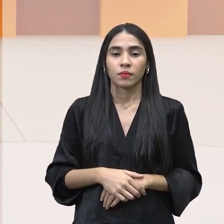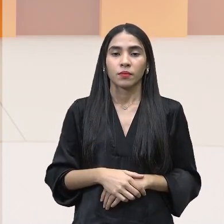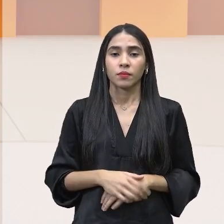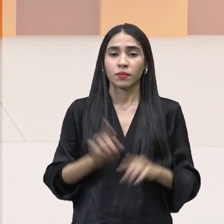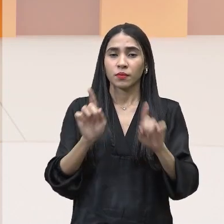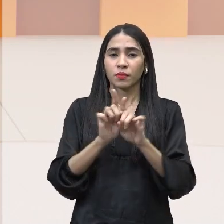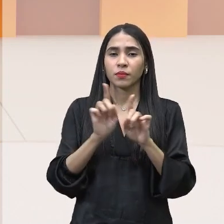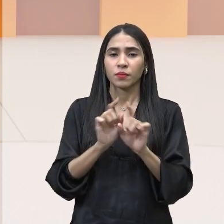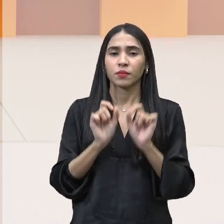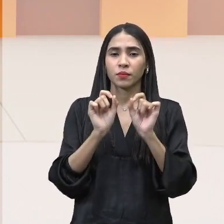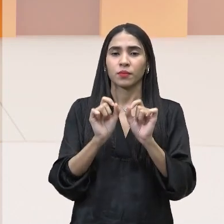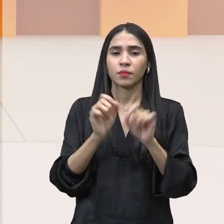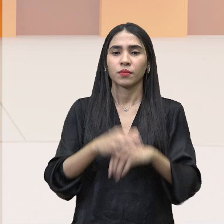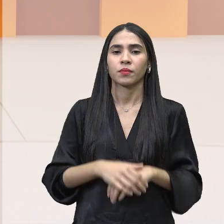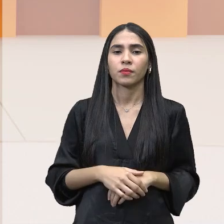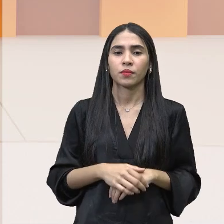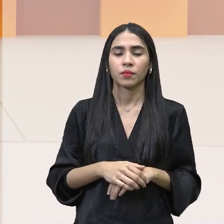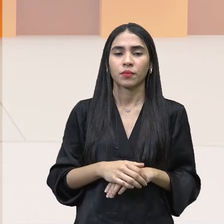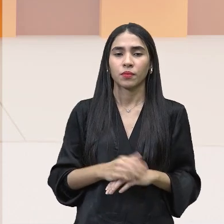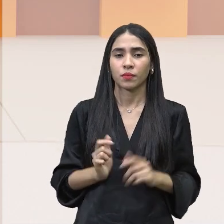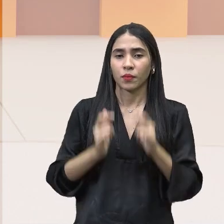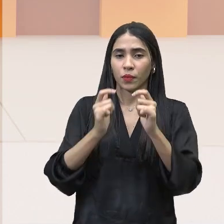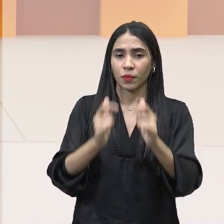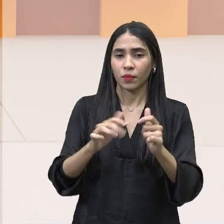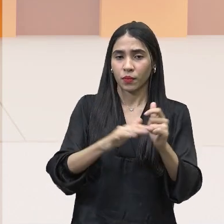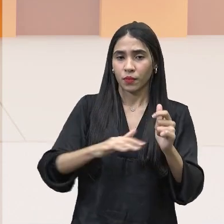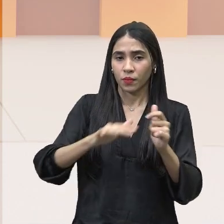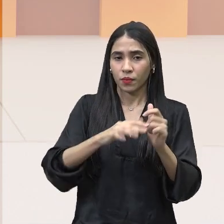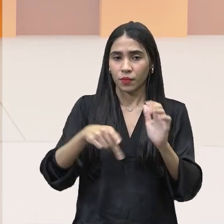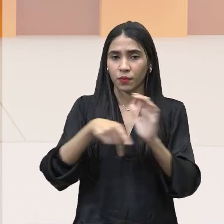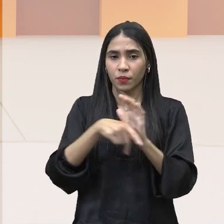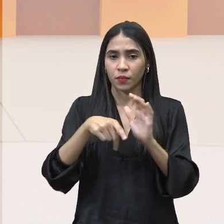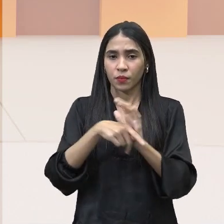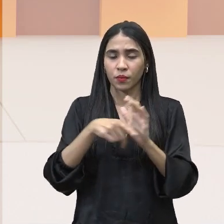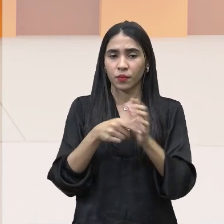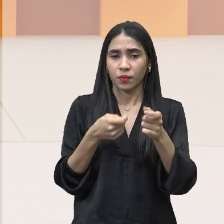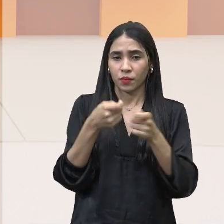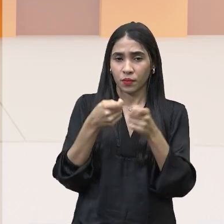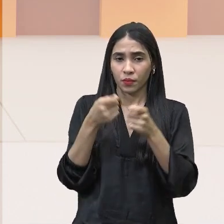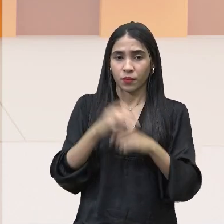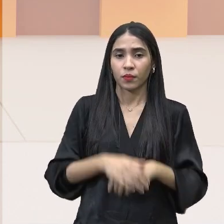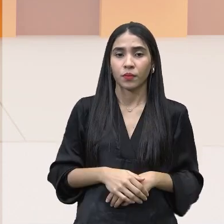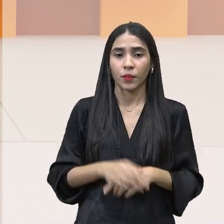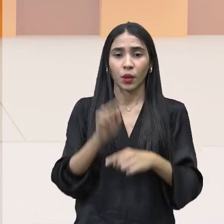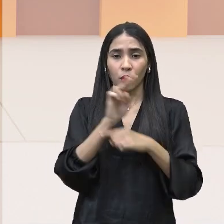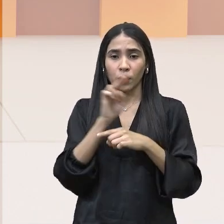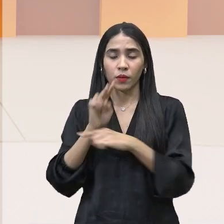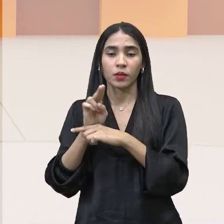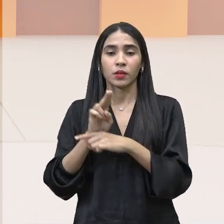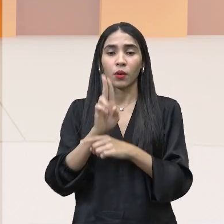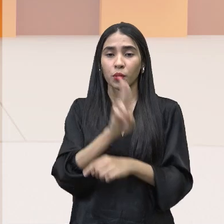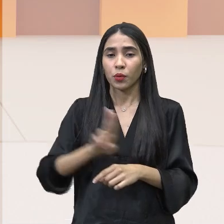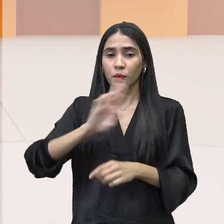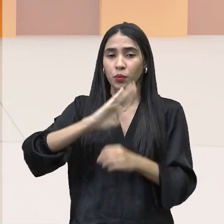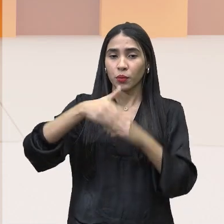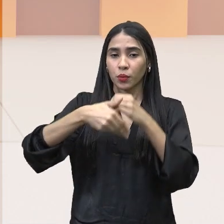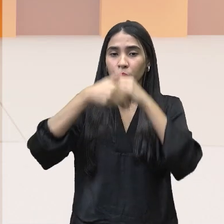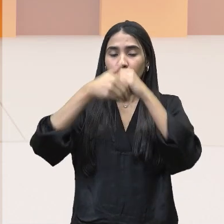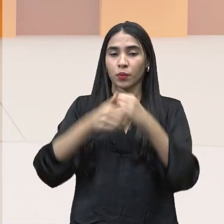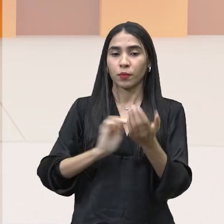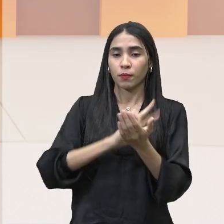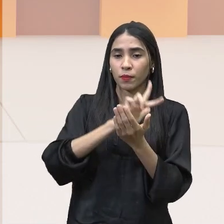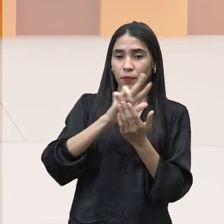Fundo Amazônico são gestão de florestas públicas e áreas protegidas, controle de monitoramento e